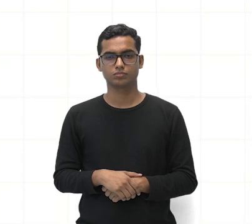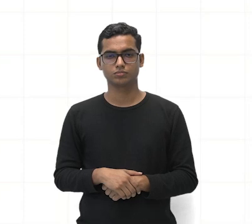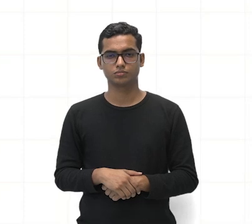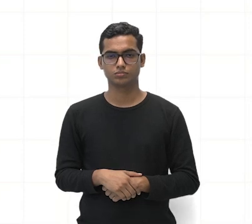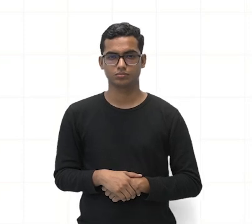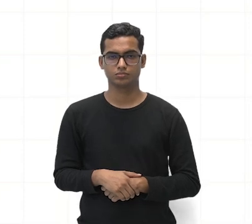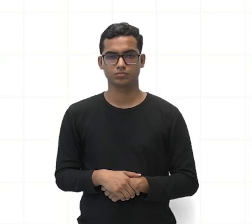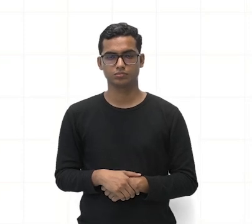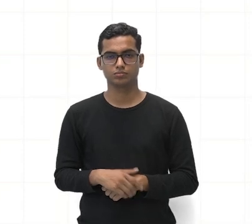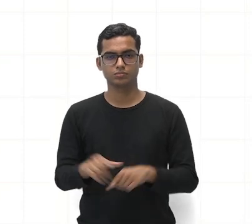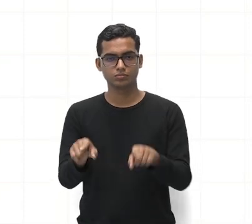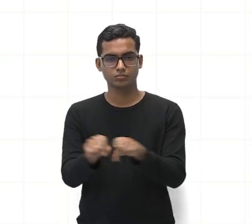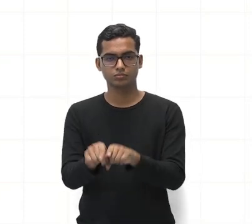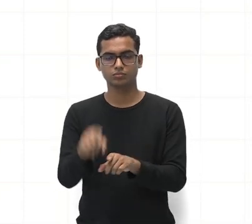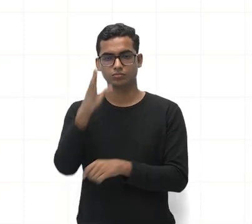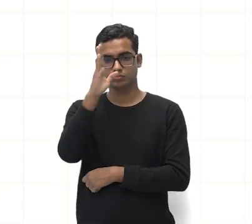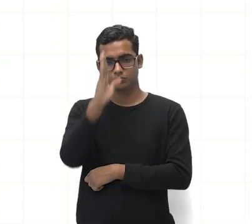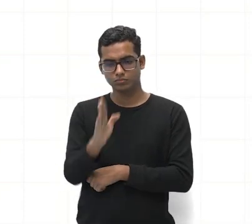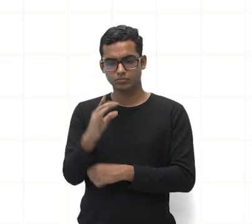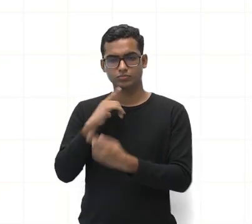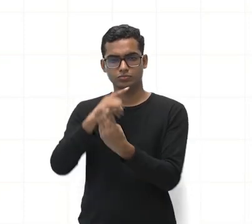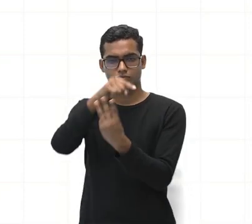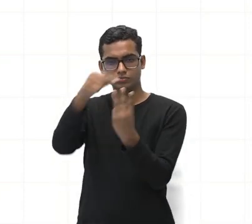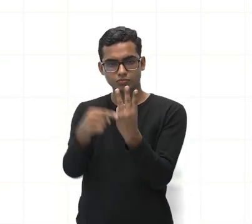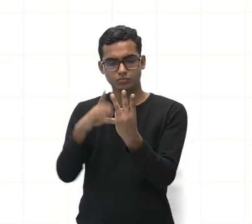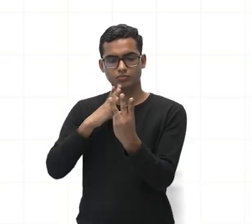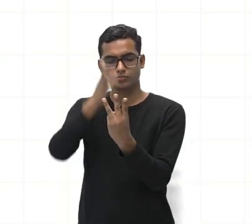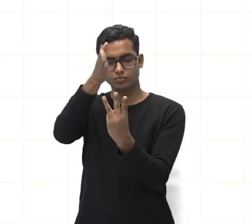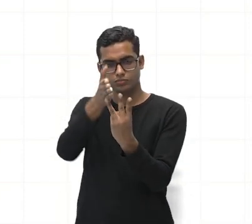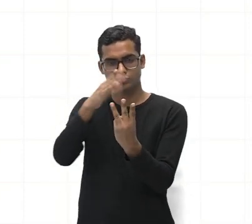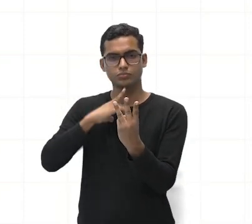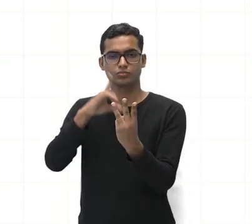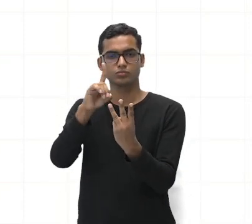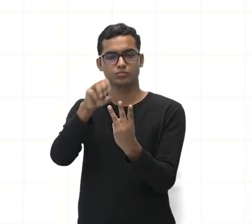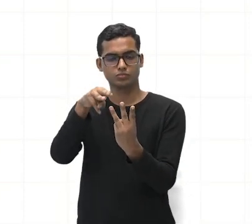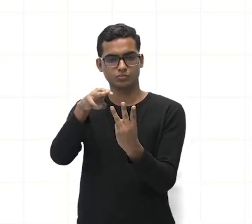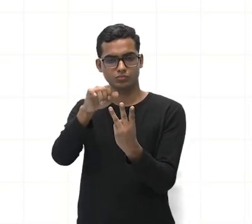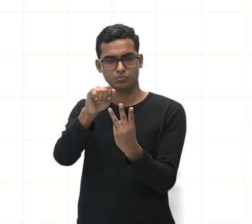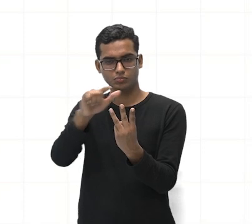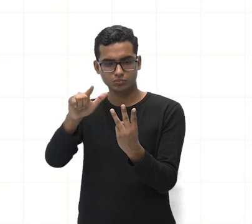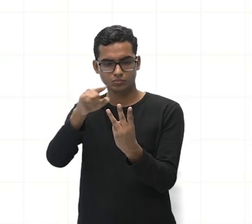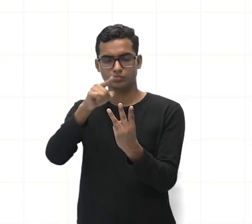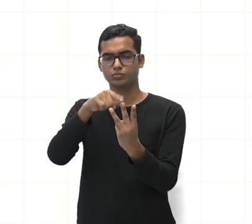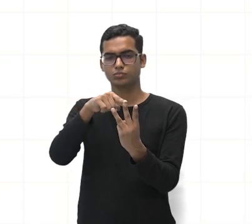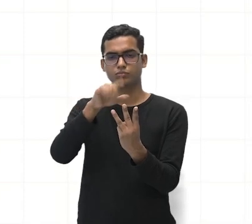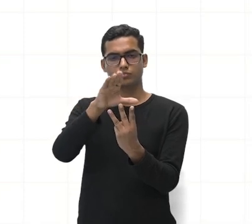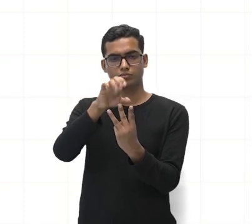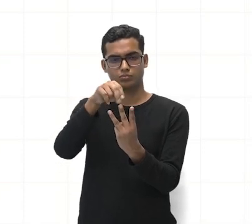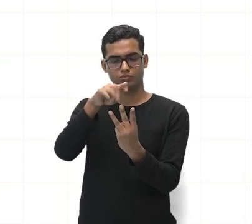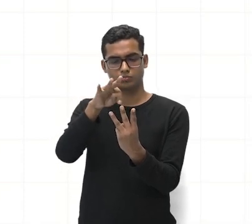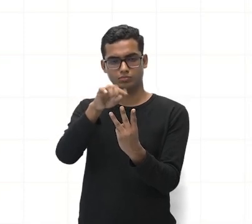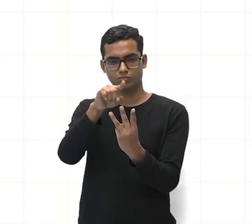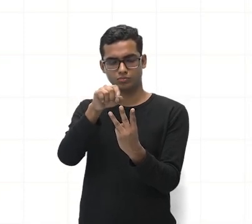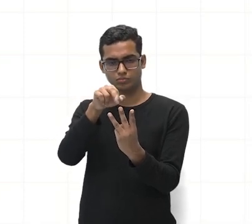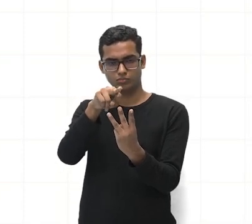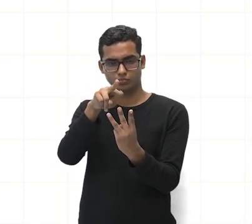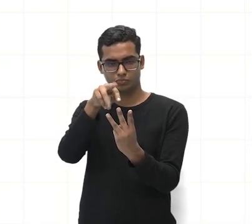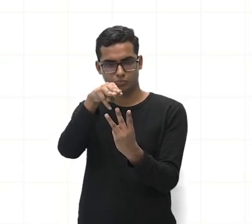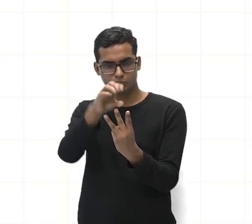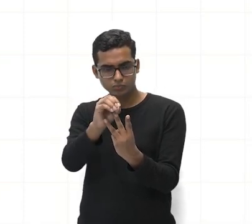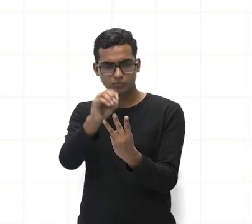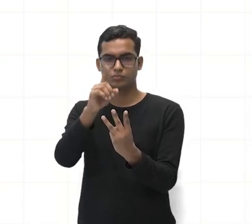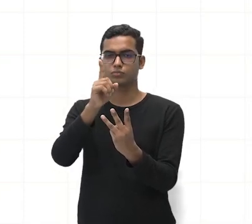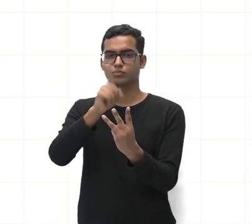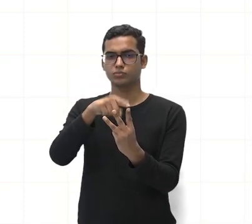décimo, e parte inteira com parte inteira, e vai apenas repetir a vírgula. Somente isso, ó. E aí, vamos então, ó, 4 mais